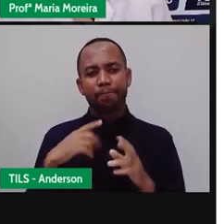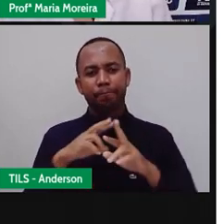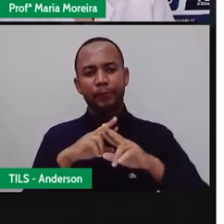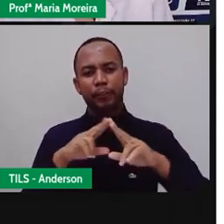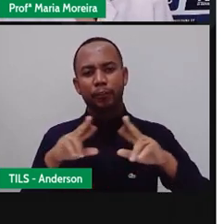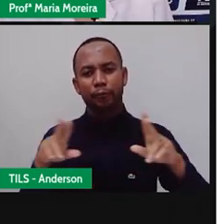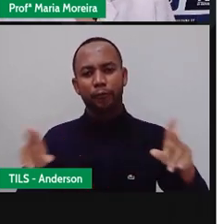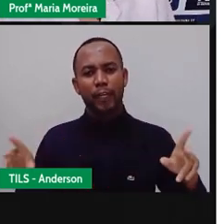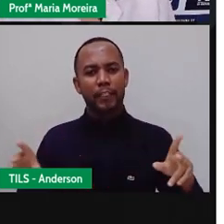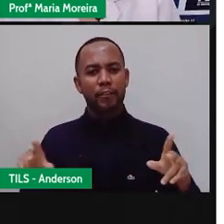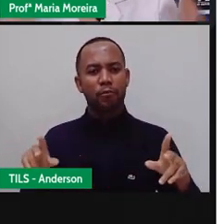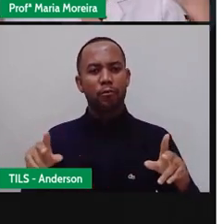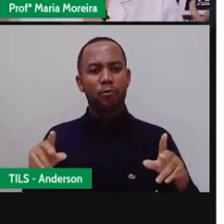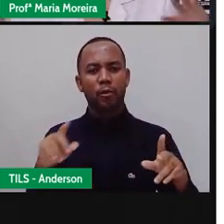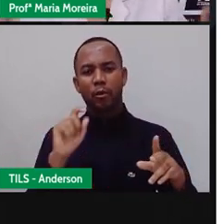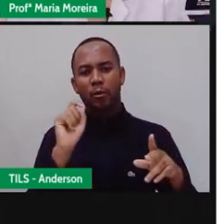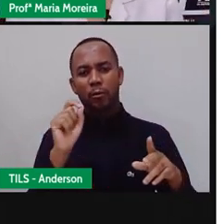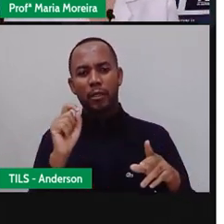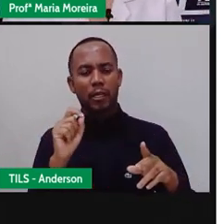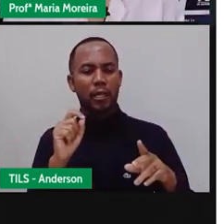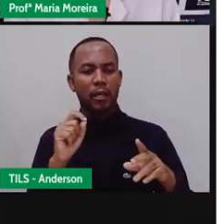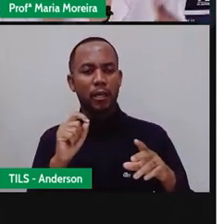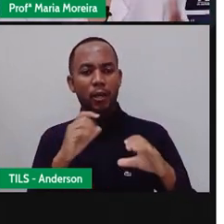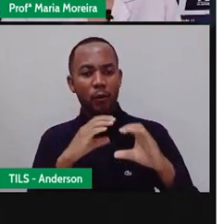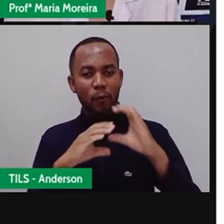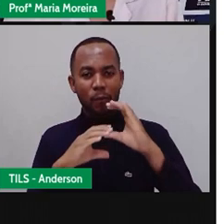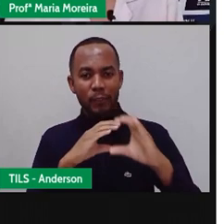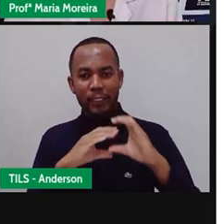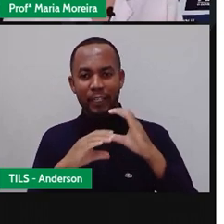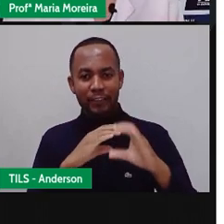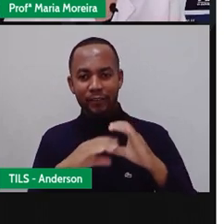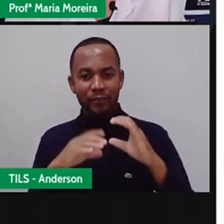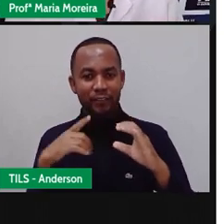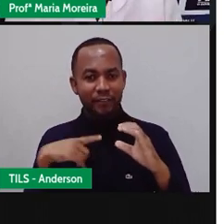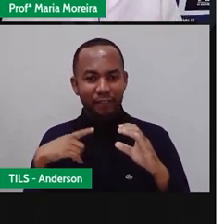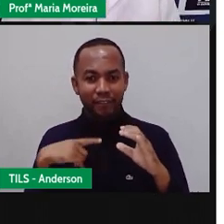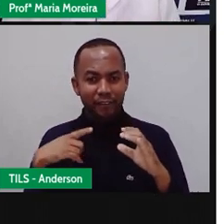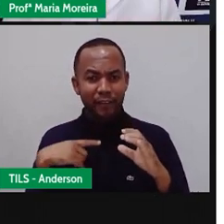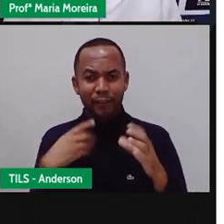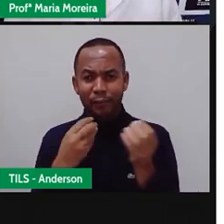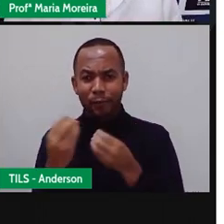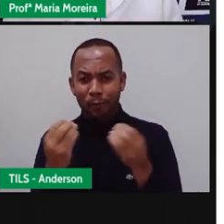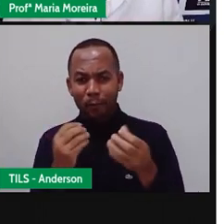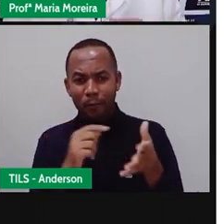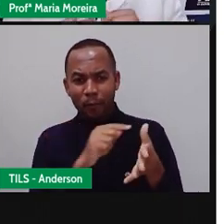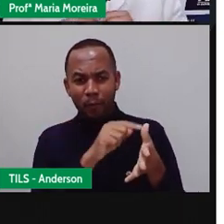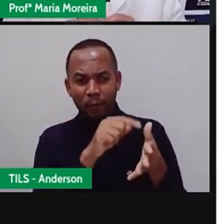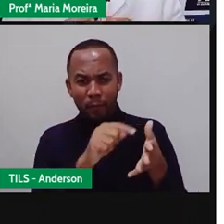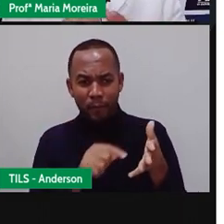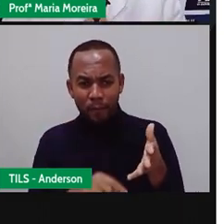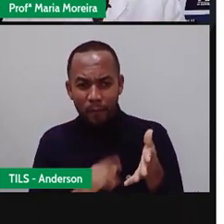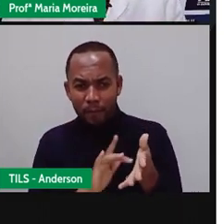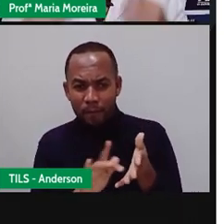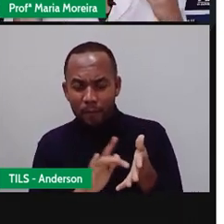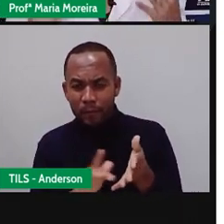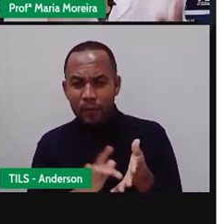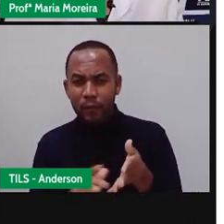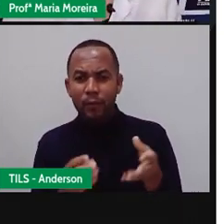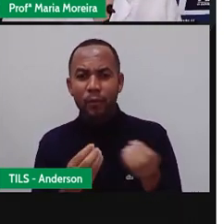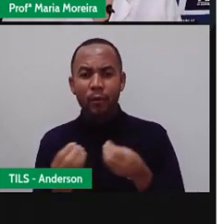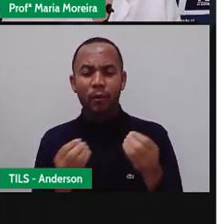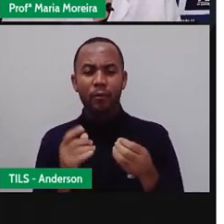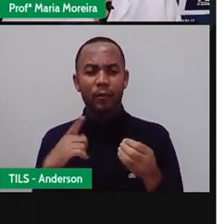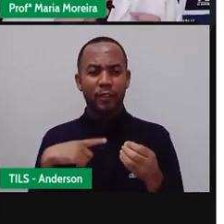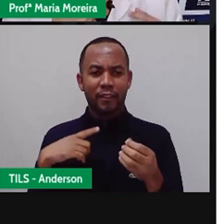meios pelos quais nos comunicamos a gente tá falando aqui sobre eles incessantemente durante toda essa semana não é isso bom